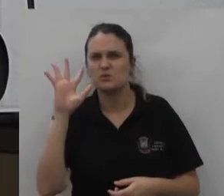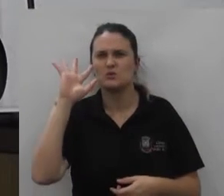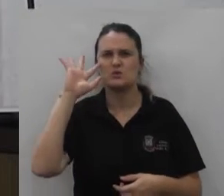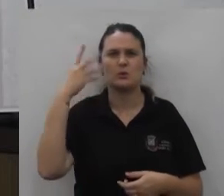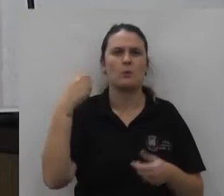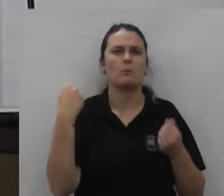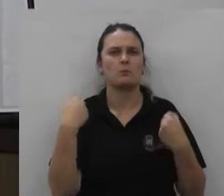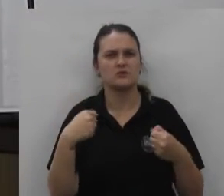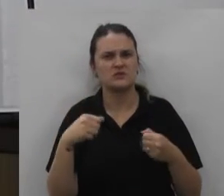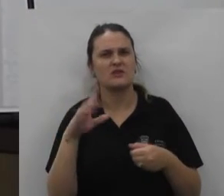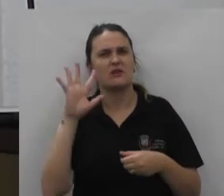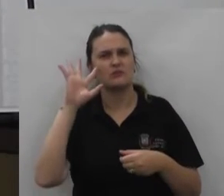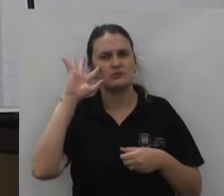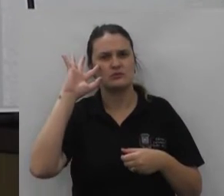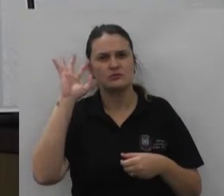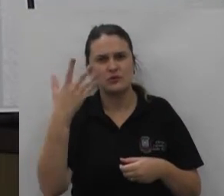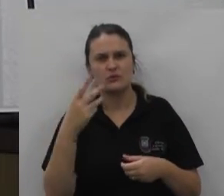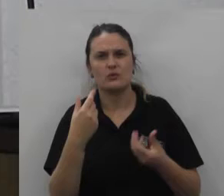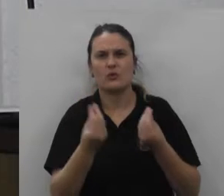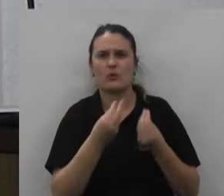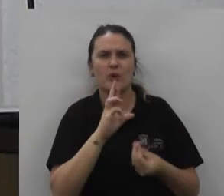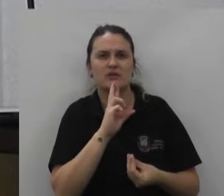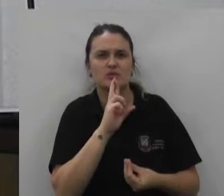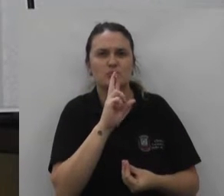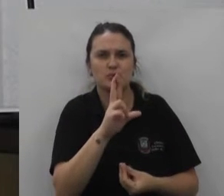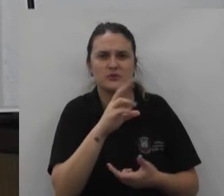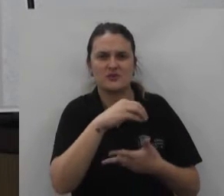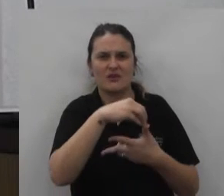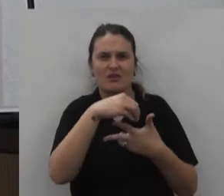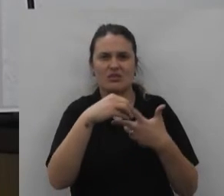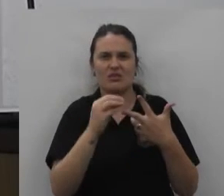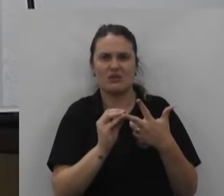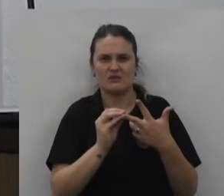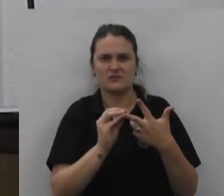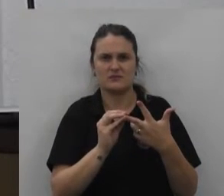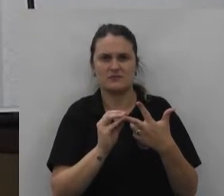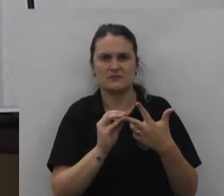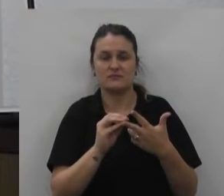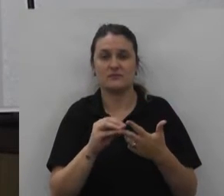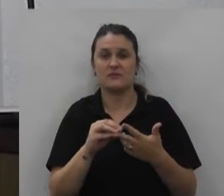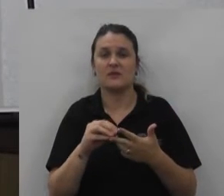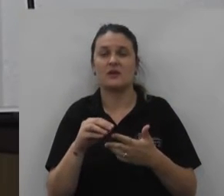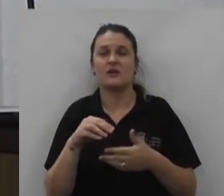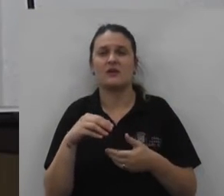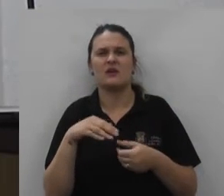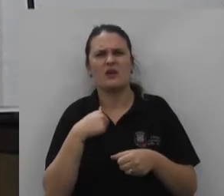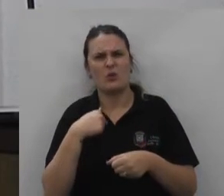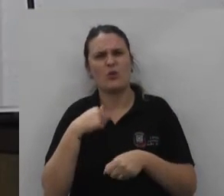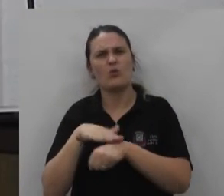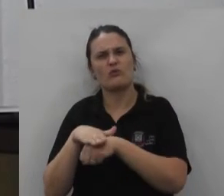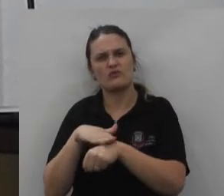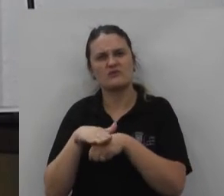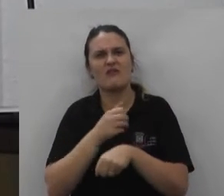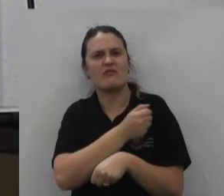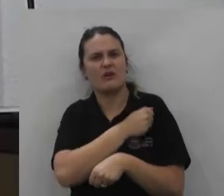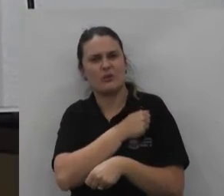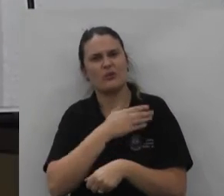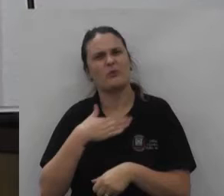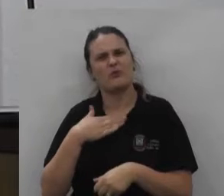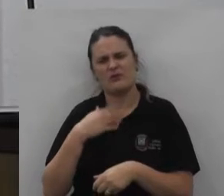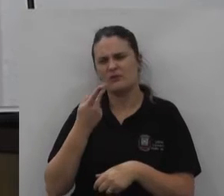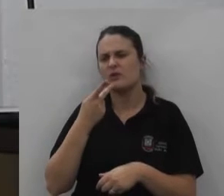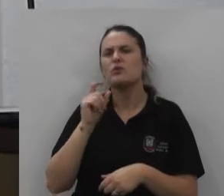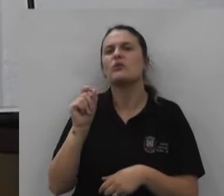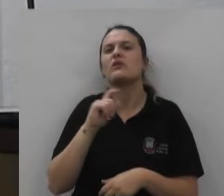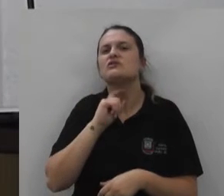e poderia vir soluções através de respostas do Enem. Professor Jair, 1 minuto, por favor. Conversava com alunos meus e eles dizendo,